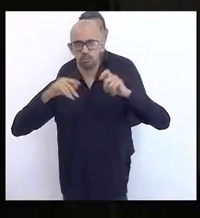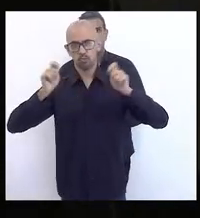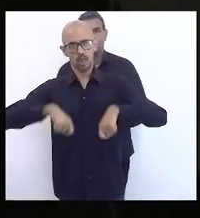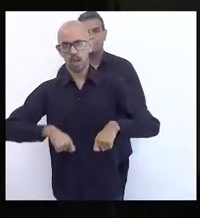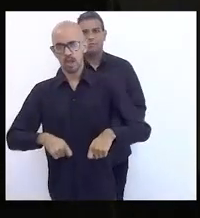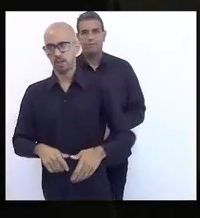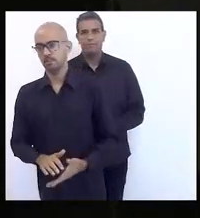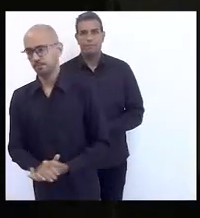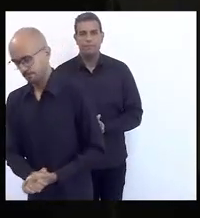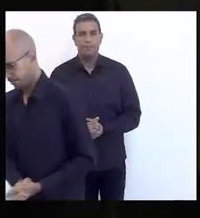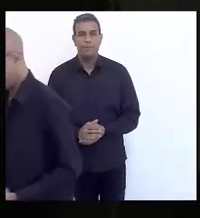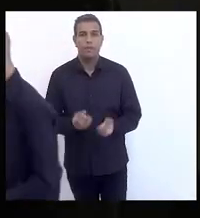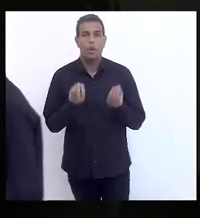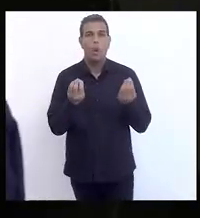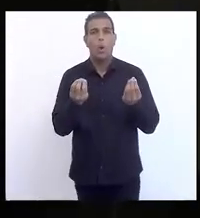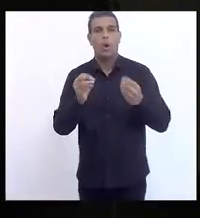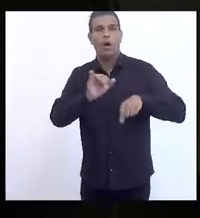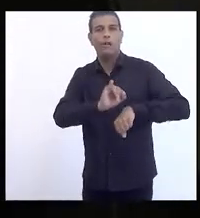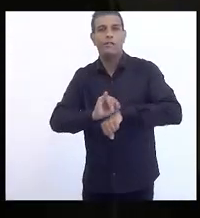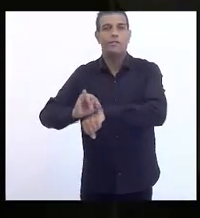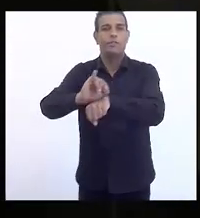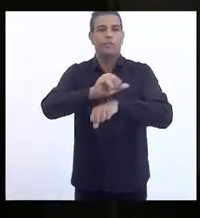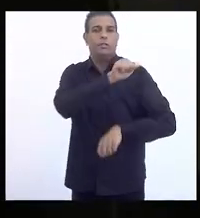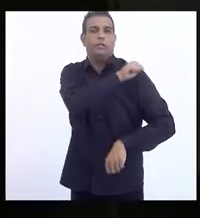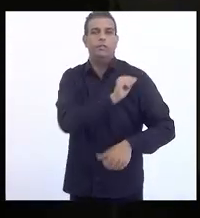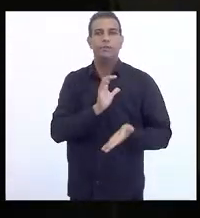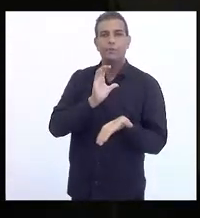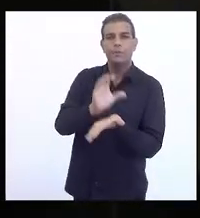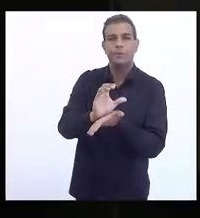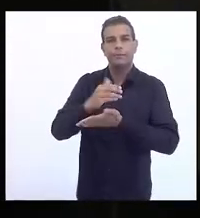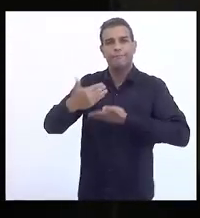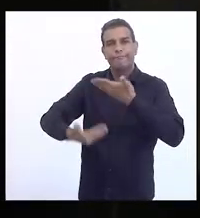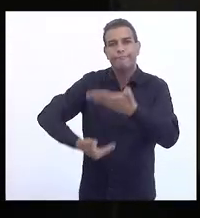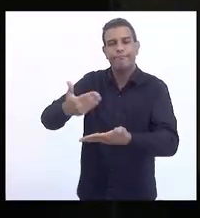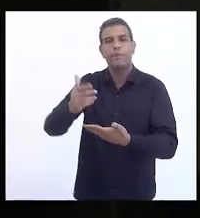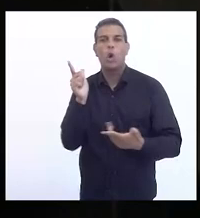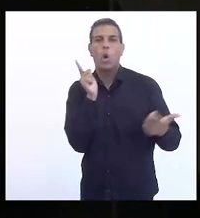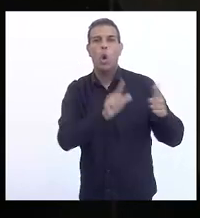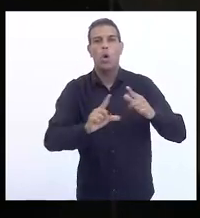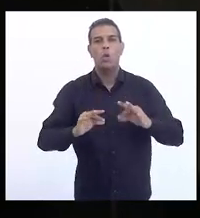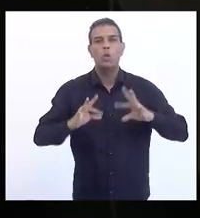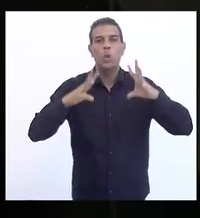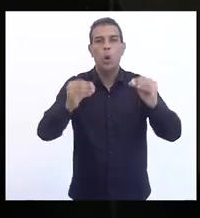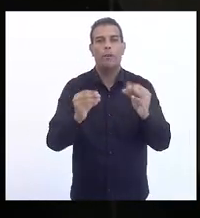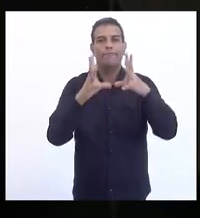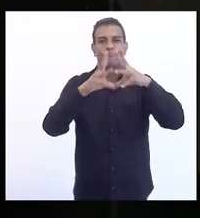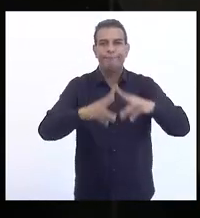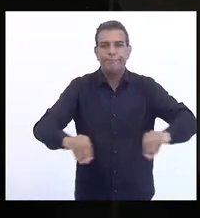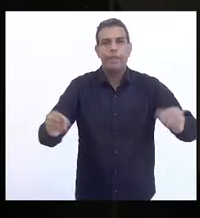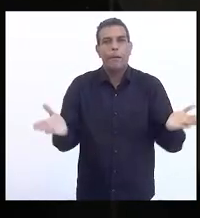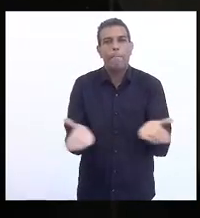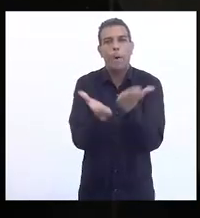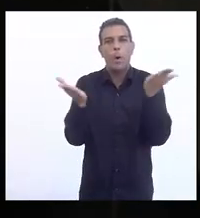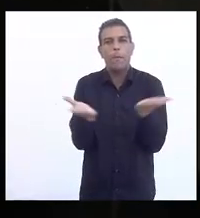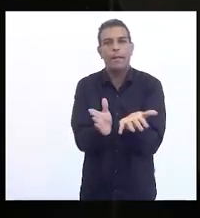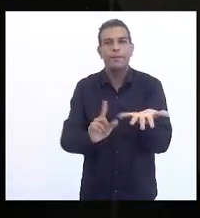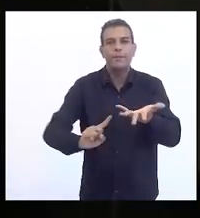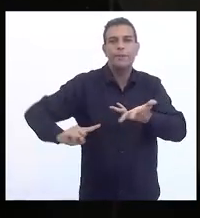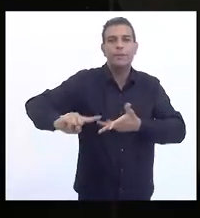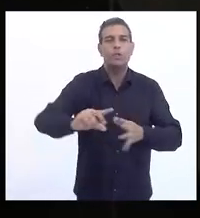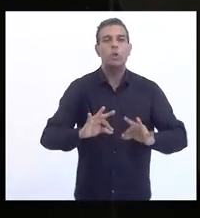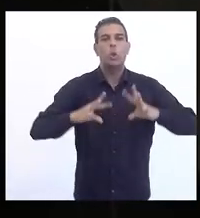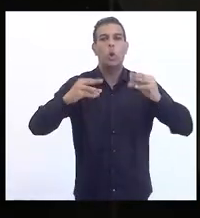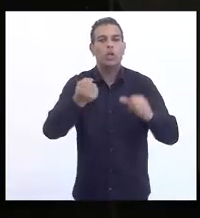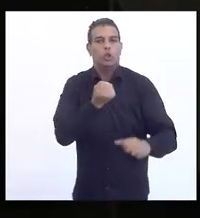que o Estado do Rio de Janeiro não faça investimentos continuados para tirar da extrema pobreza, para tirar da miséria. É um